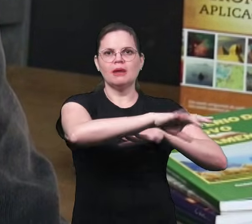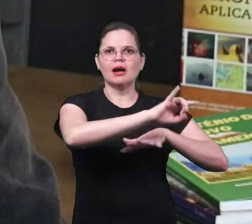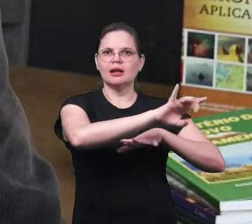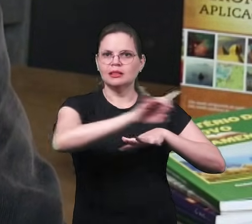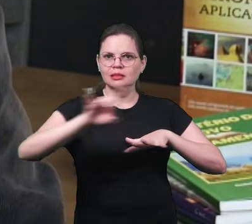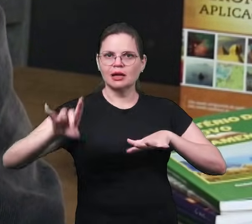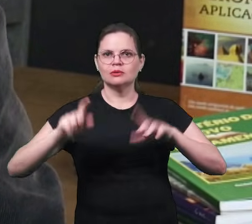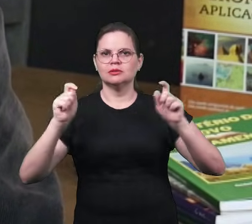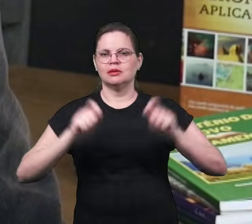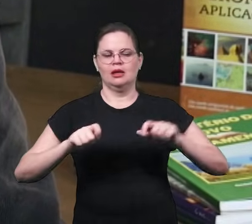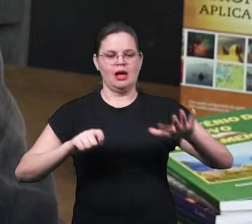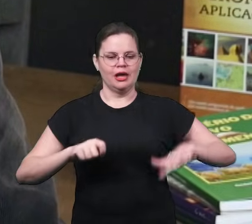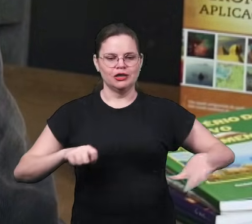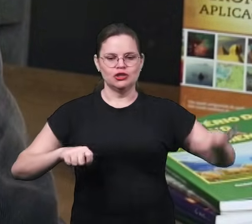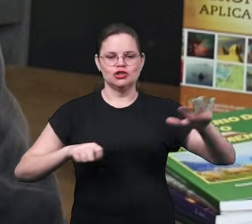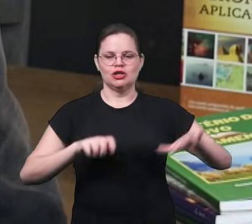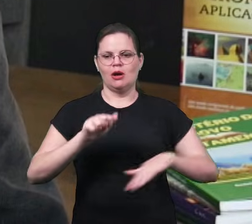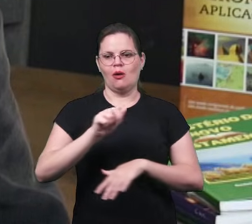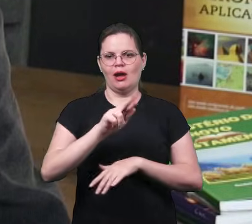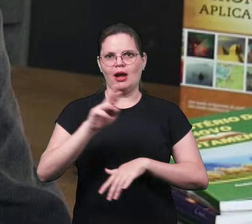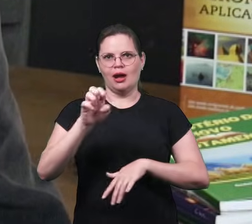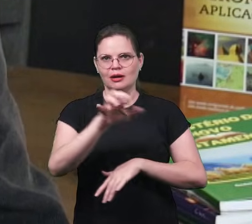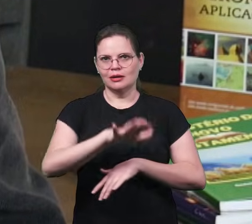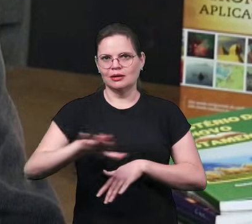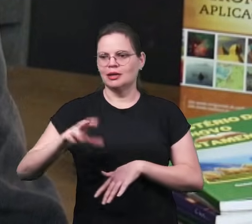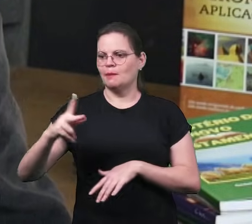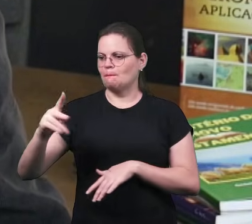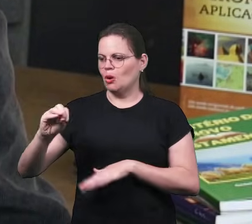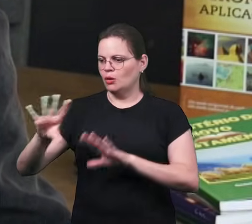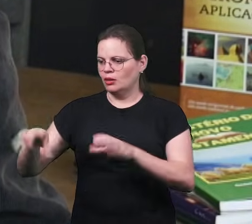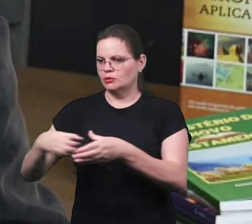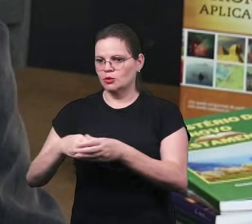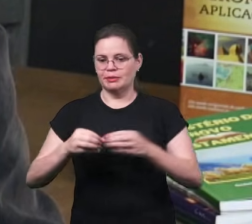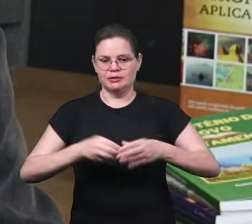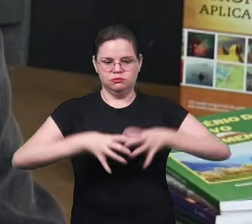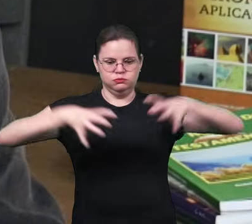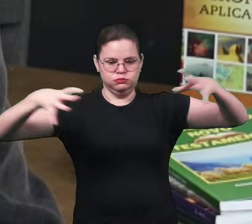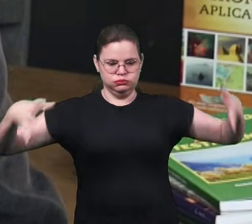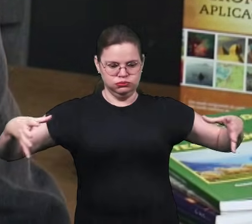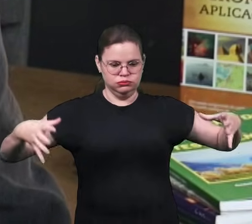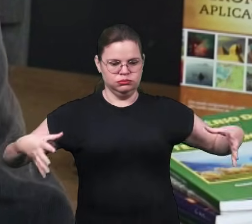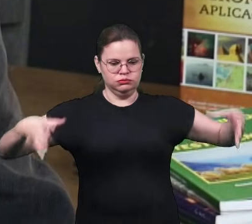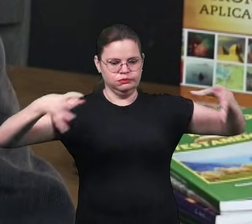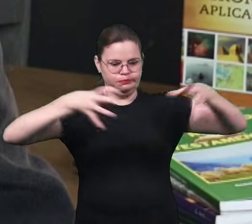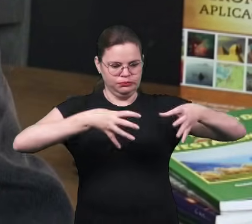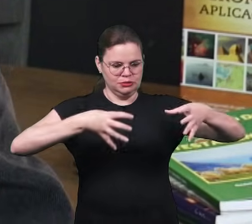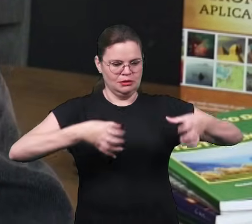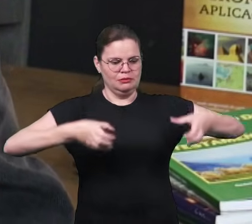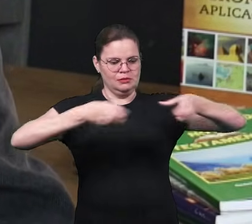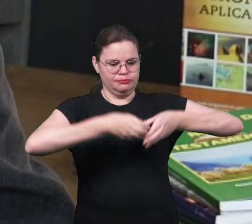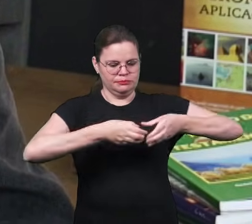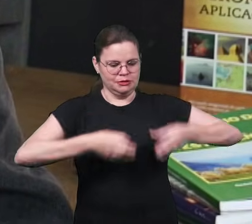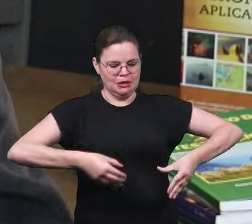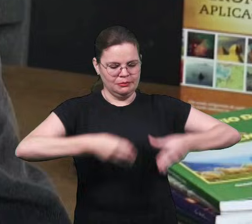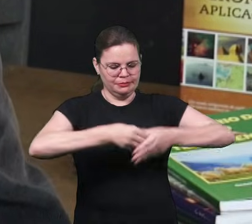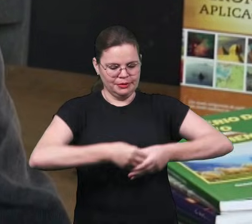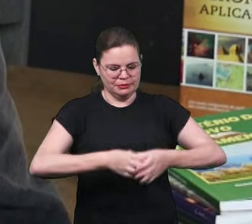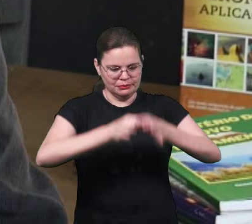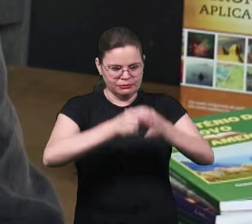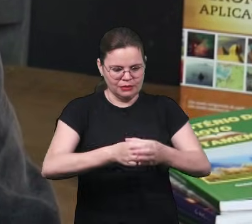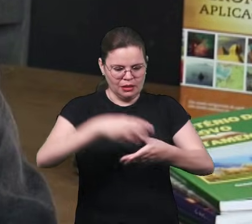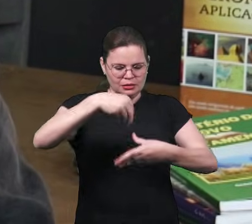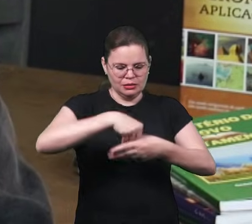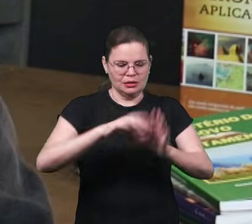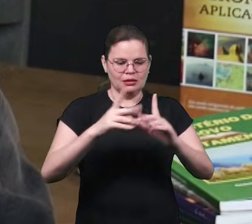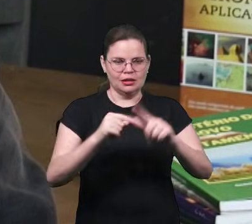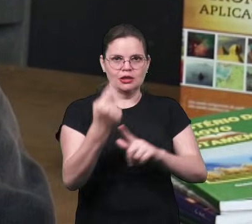as regiões, as áreas, os polos, as igrejas, os grupos de assistência, e tudo fluindo de uma